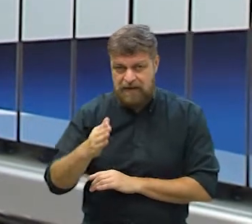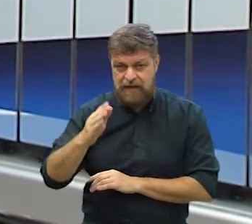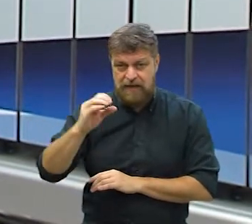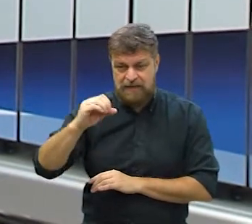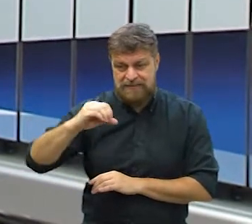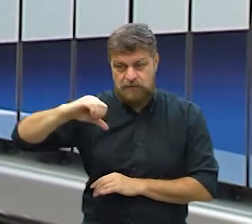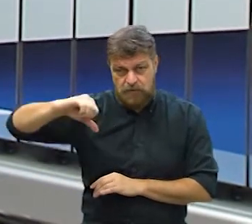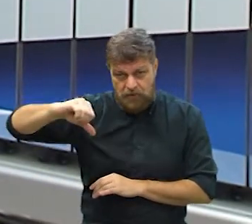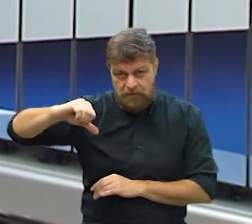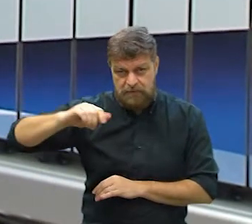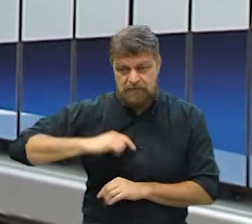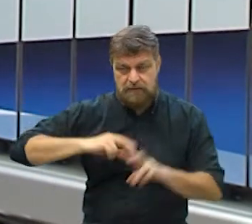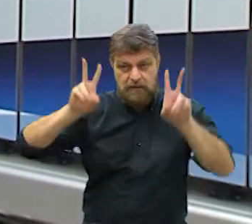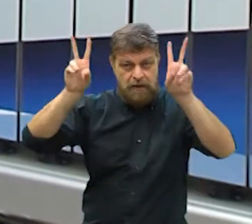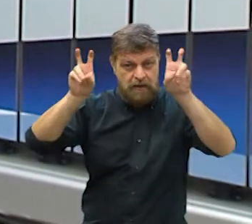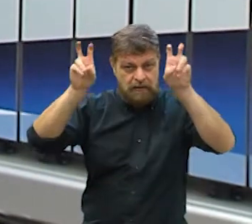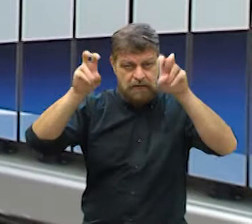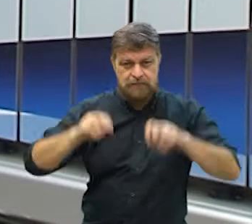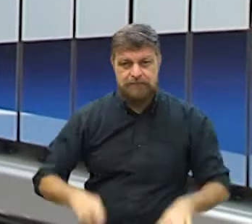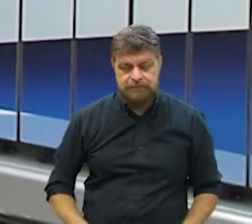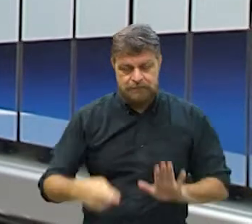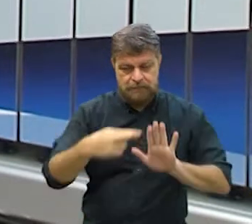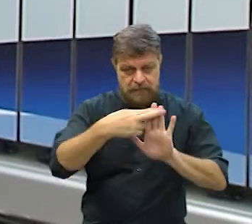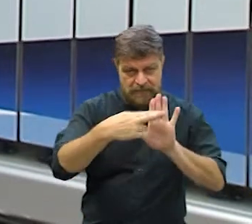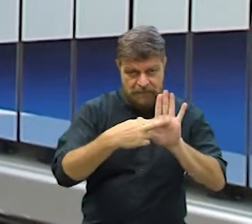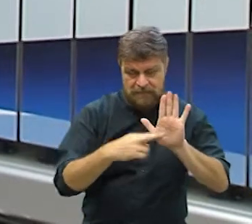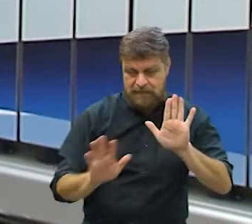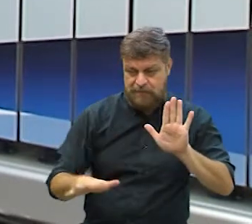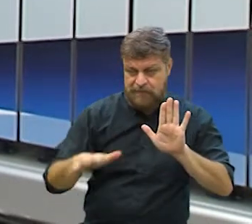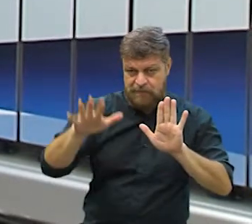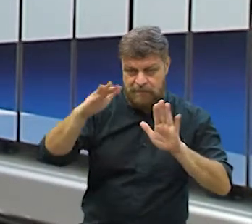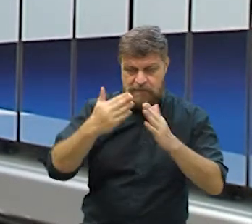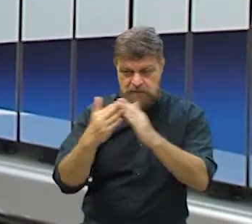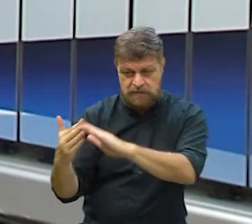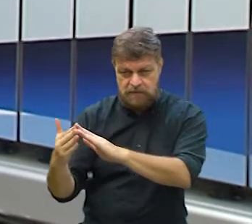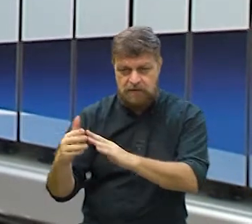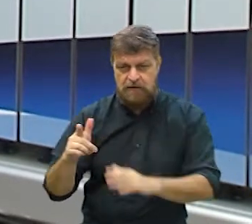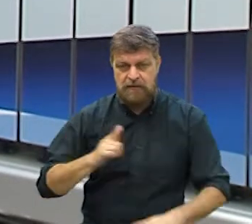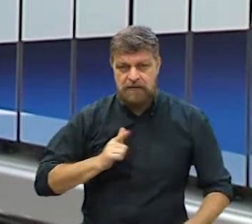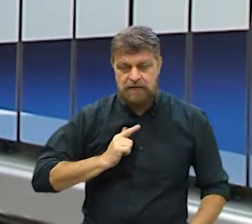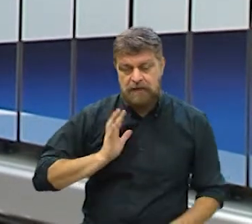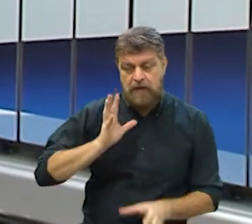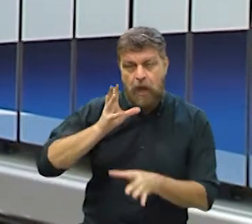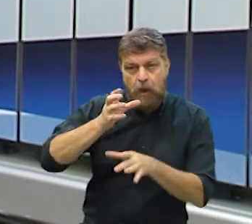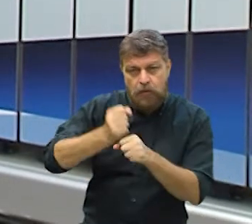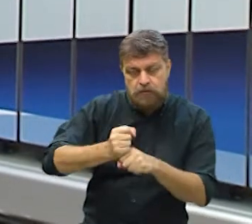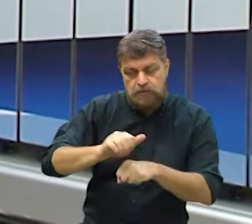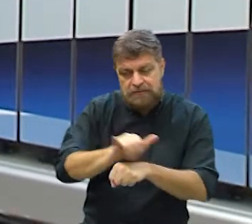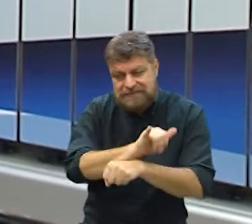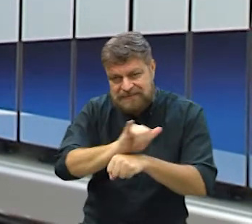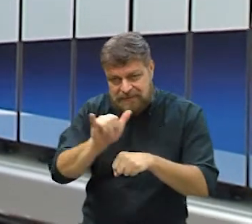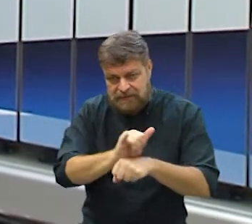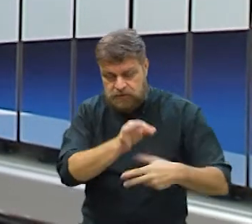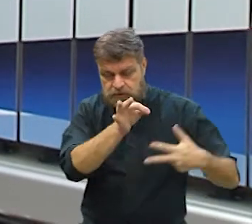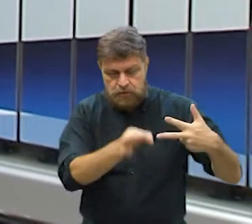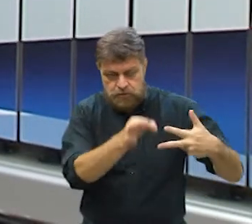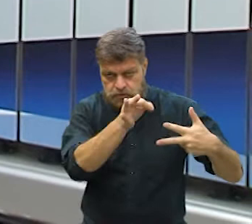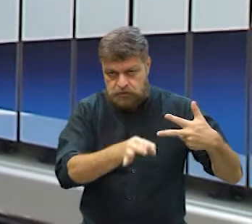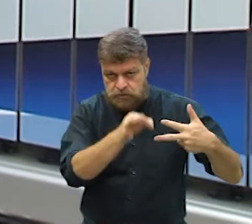11.977 de 2009. Abro aspas. A regularização fundiária consiste no conjunto de